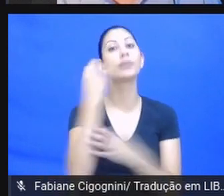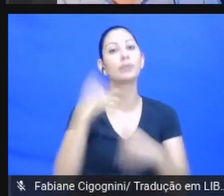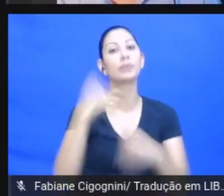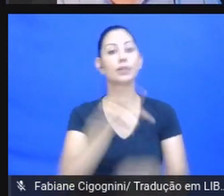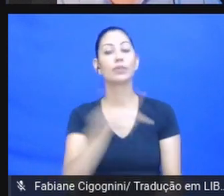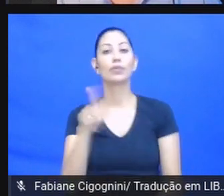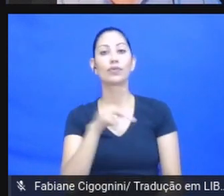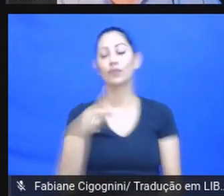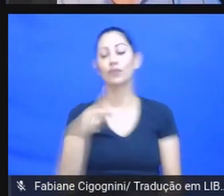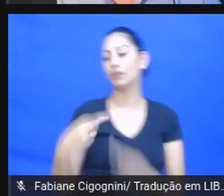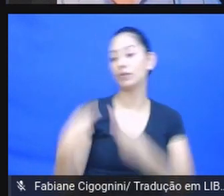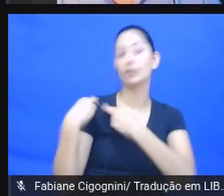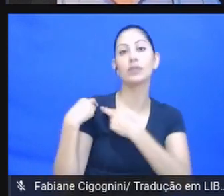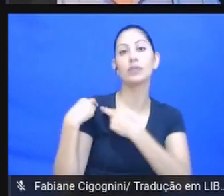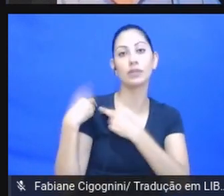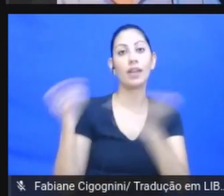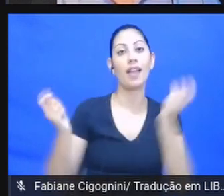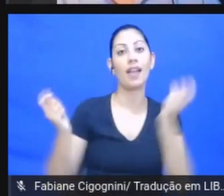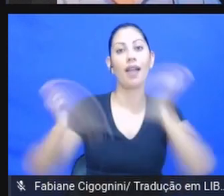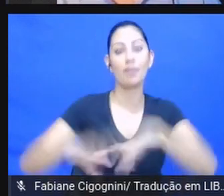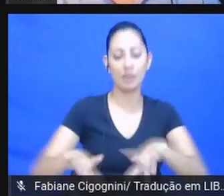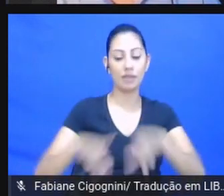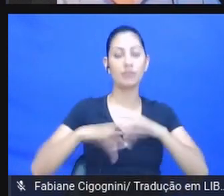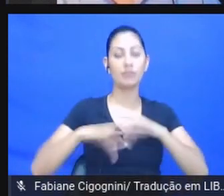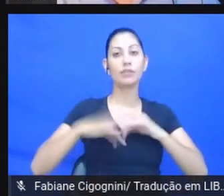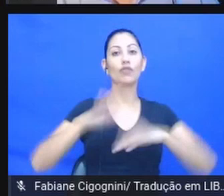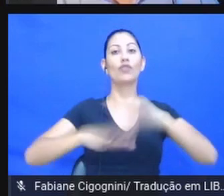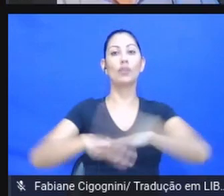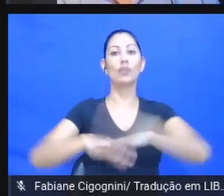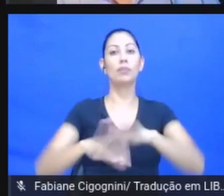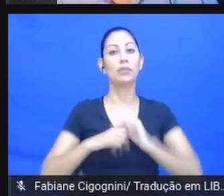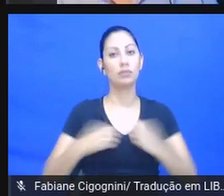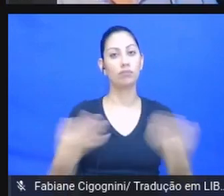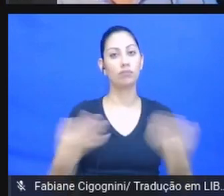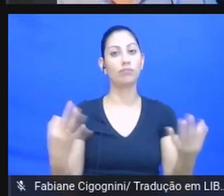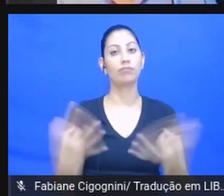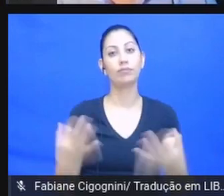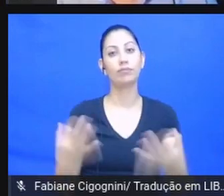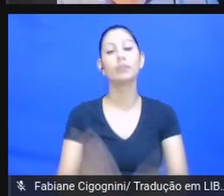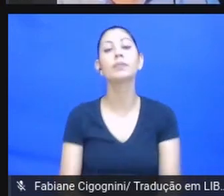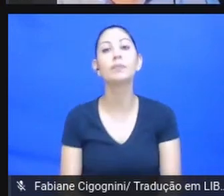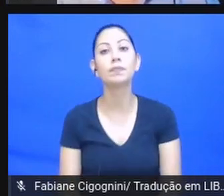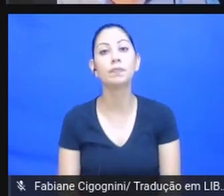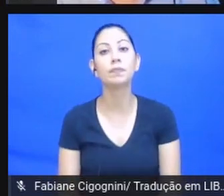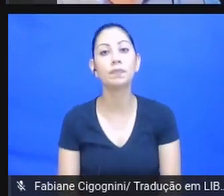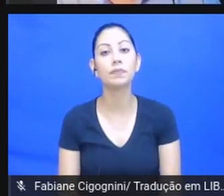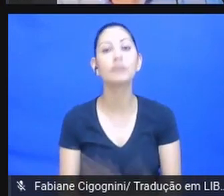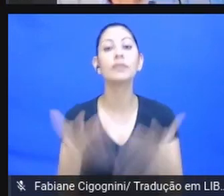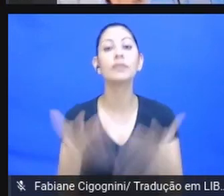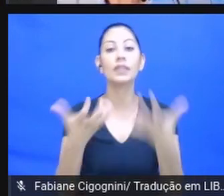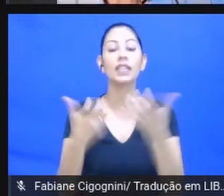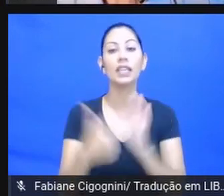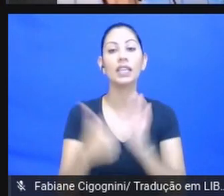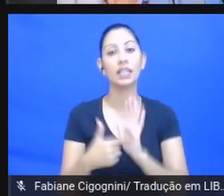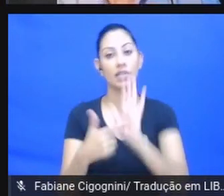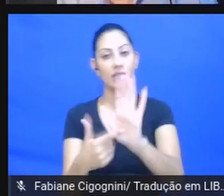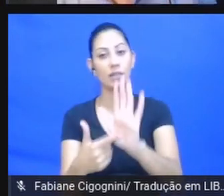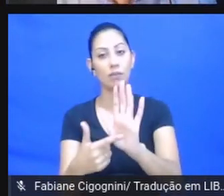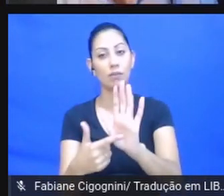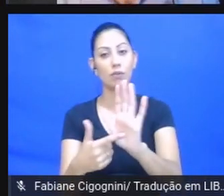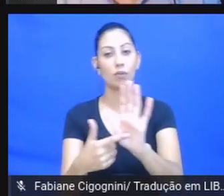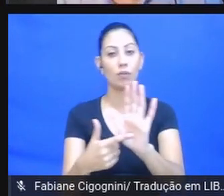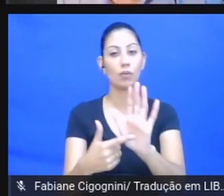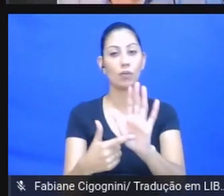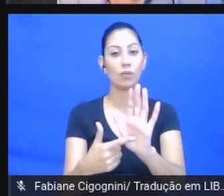professores extremamente competentes e atraentes. Queria deixar para vocês,